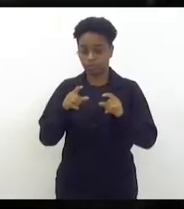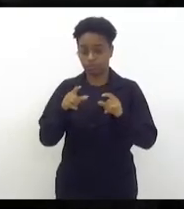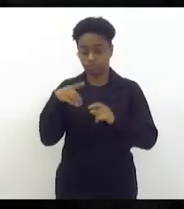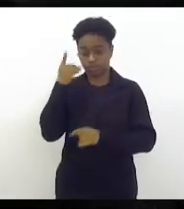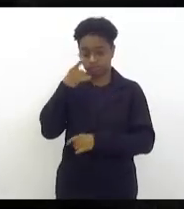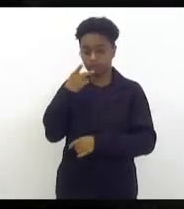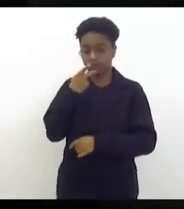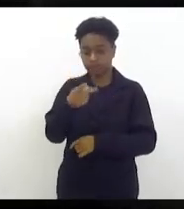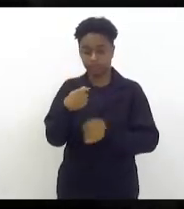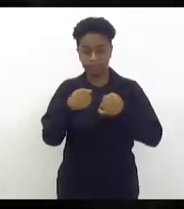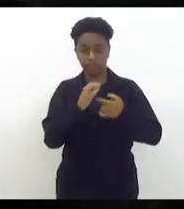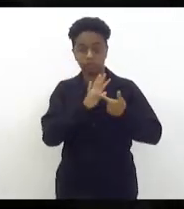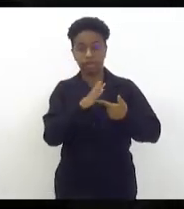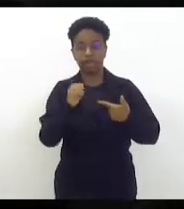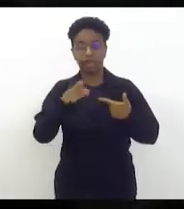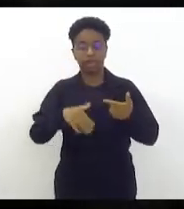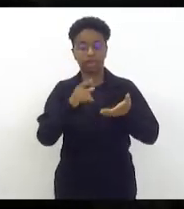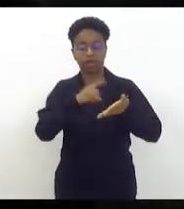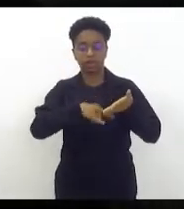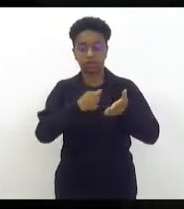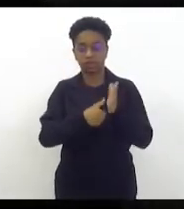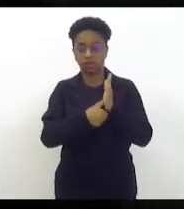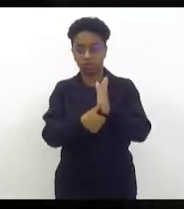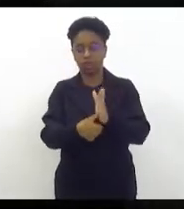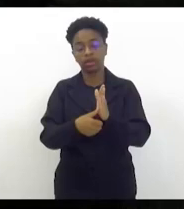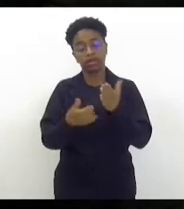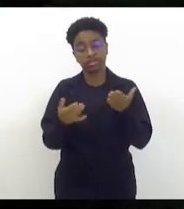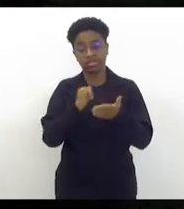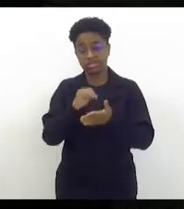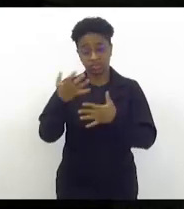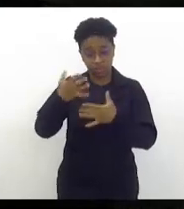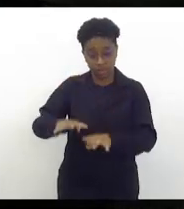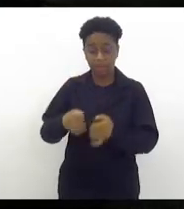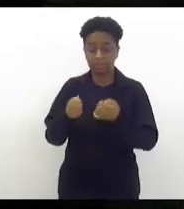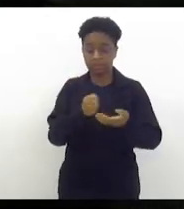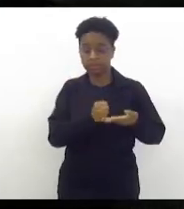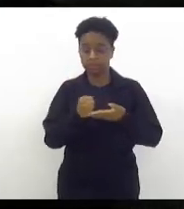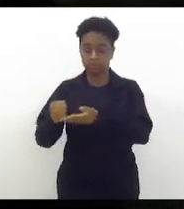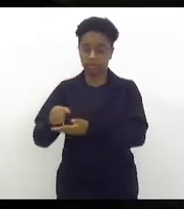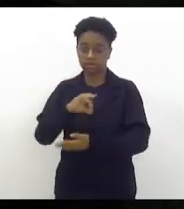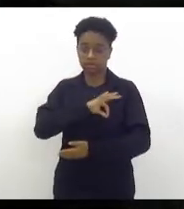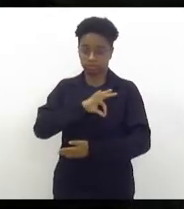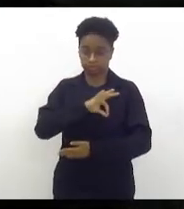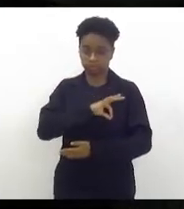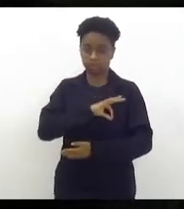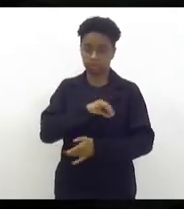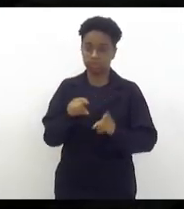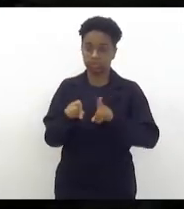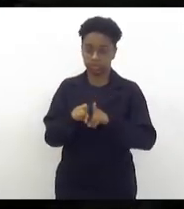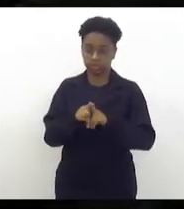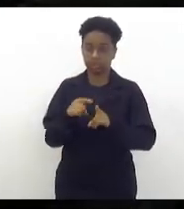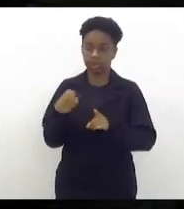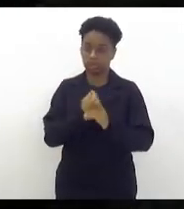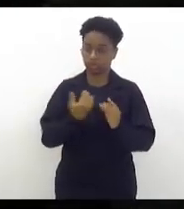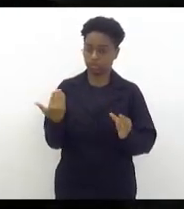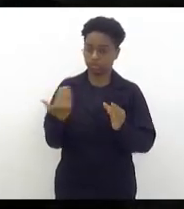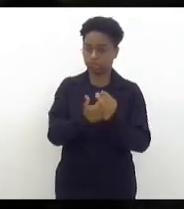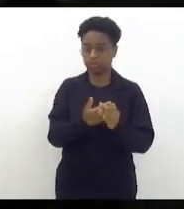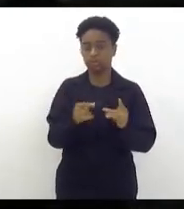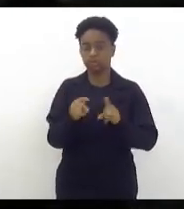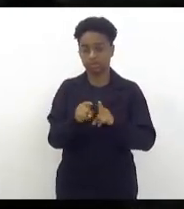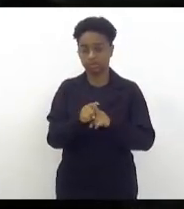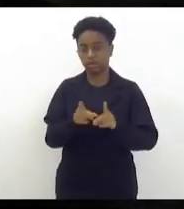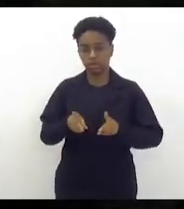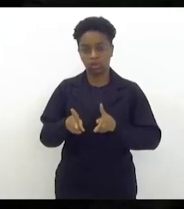e ele se nega para três deputados, ele tem que ir ser conduzido à delegacia policial, vai responder ao processo e vamos levar